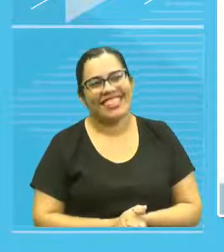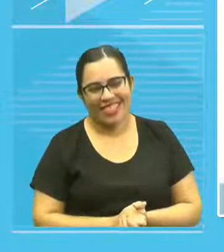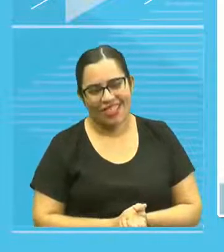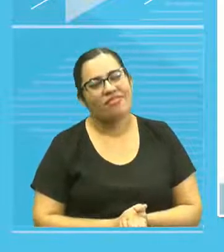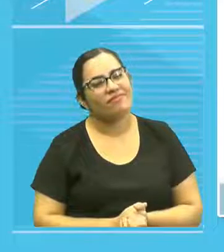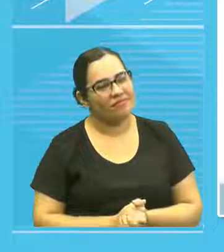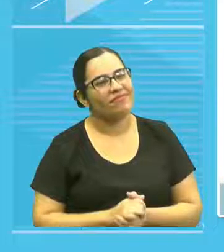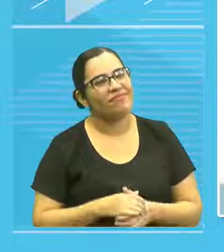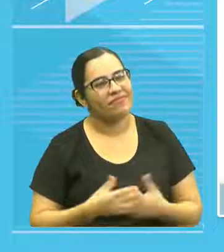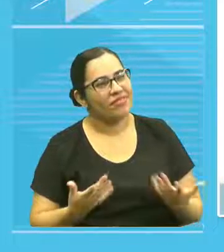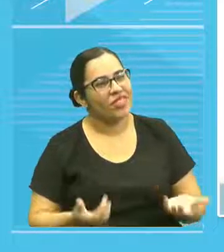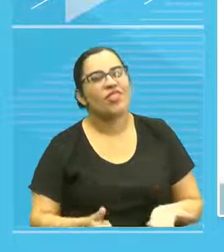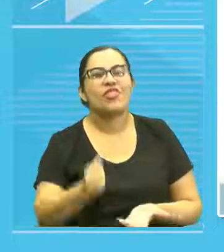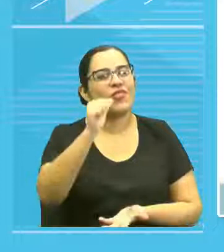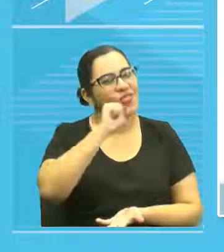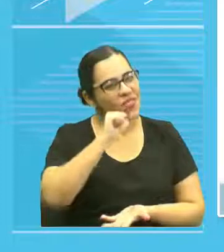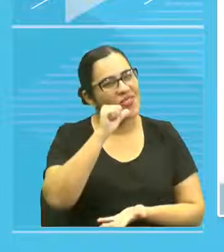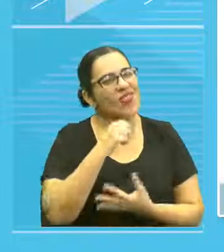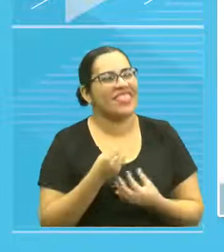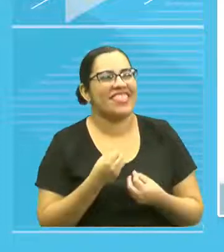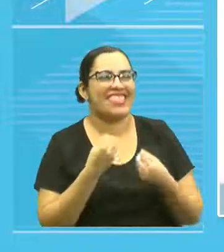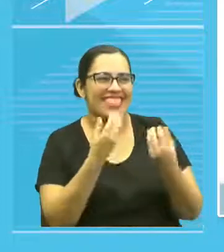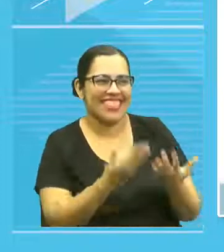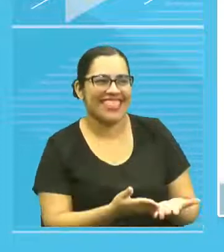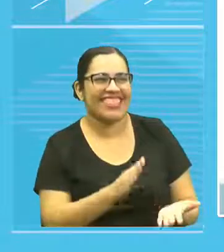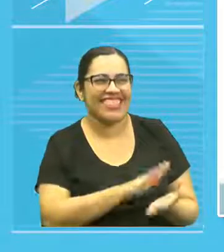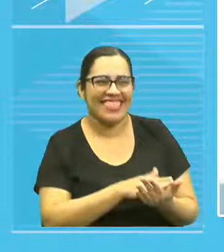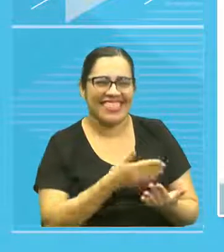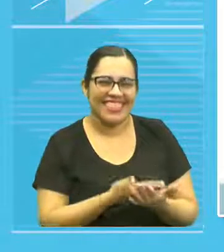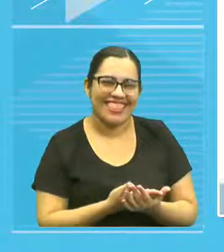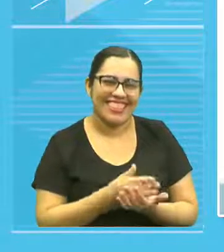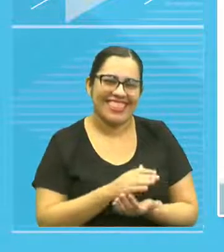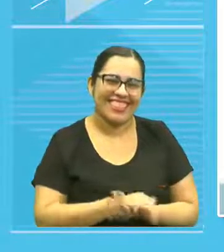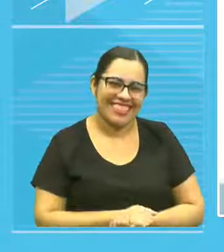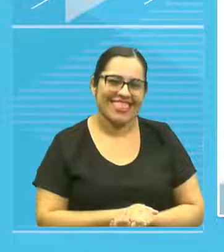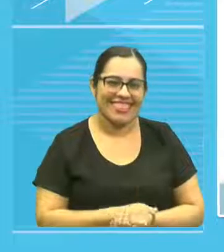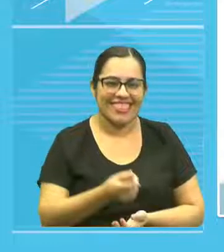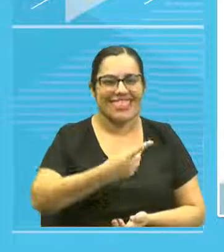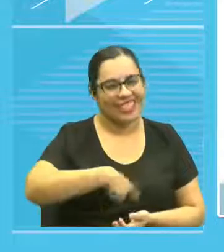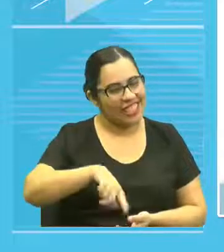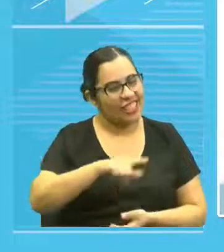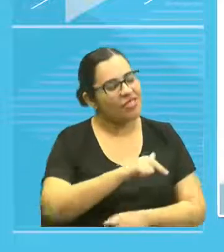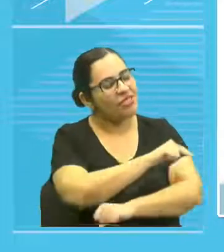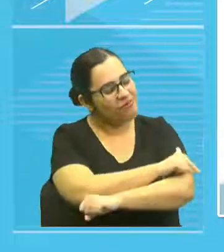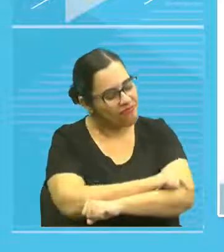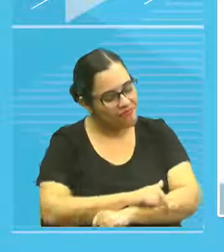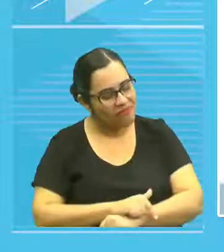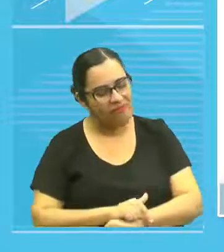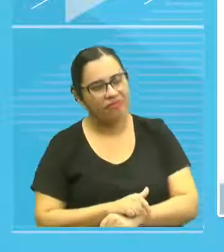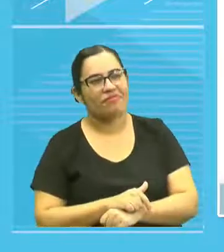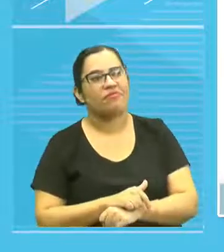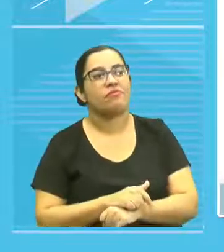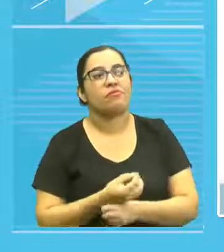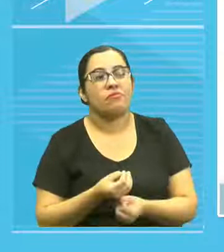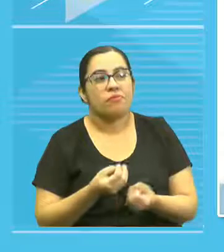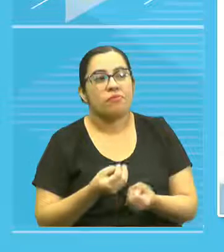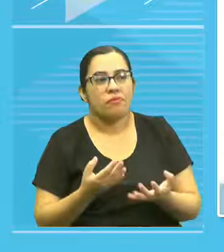uma um suco do Brasil tradutoras nós estamos sendo o cavalheiro